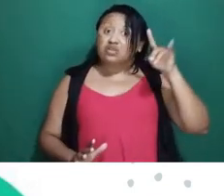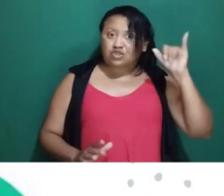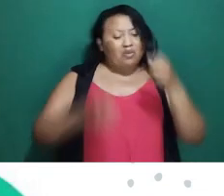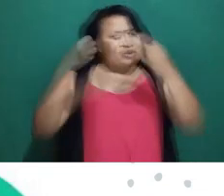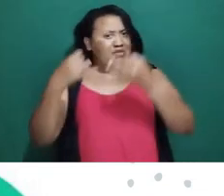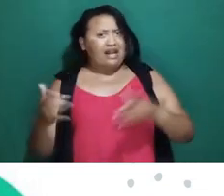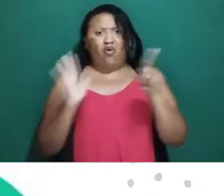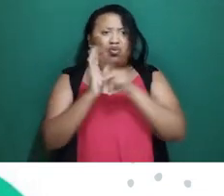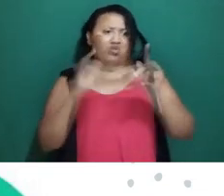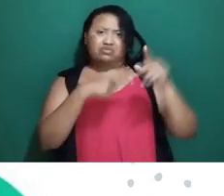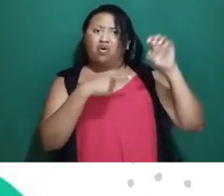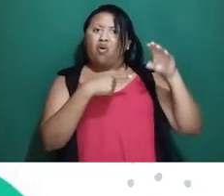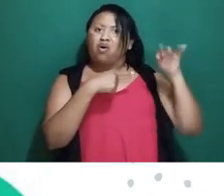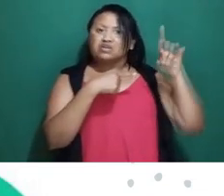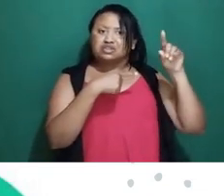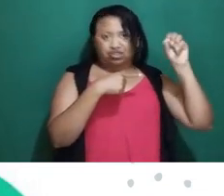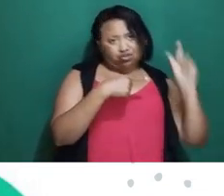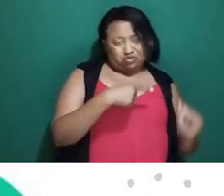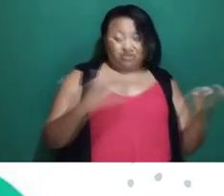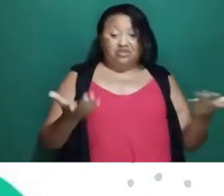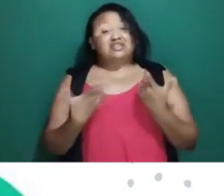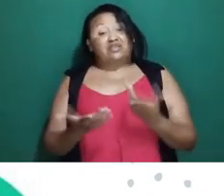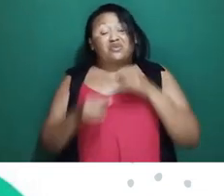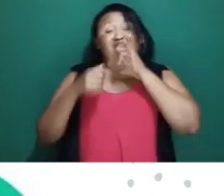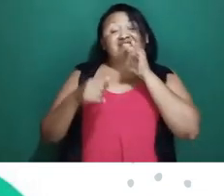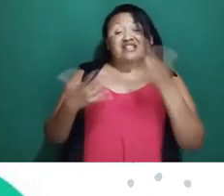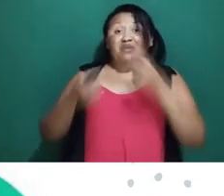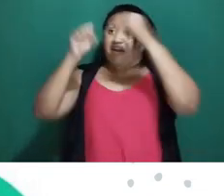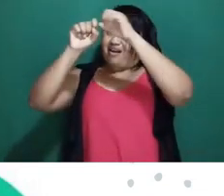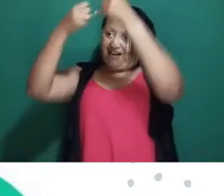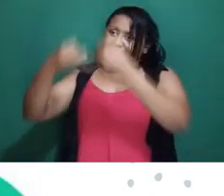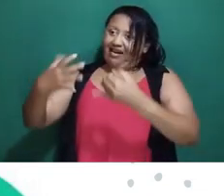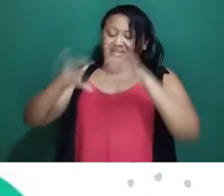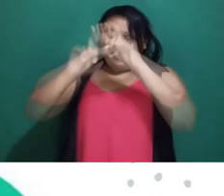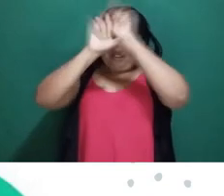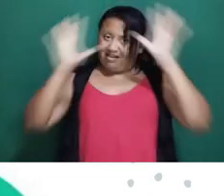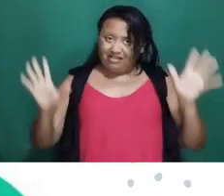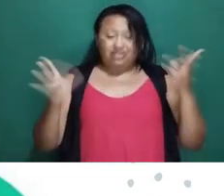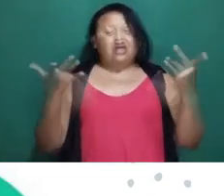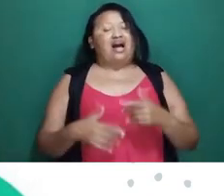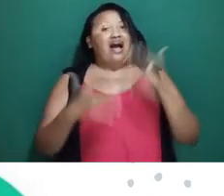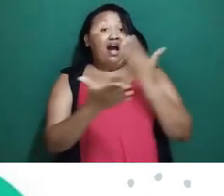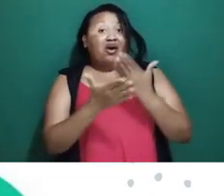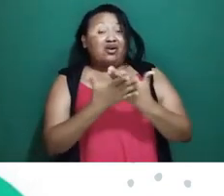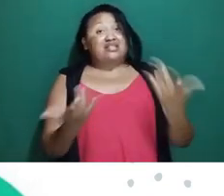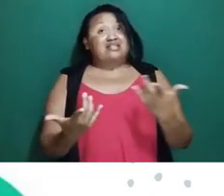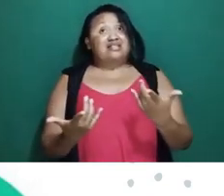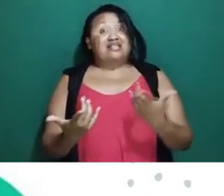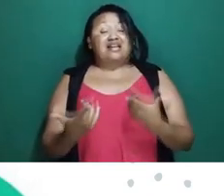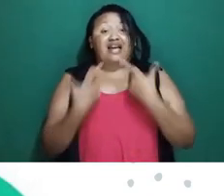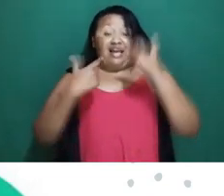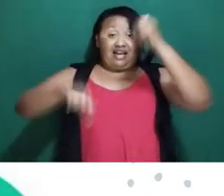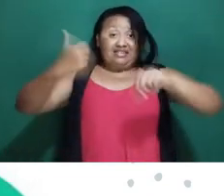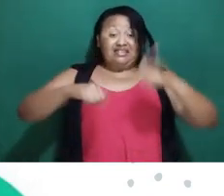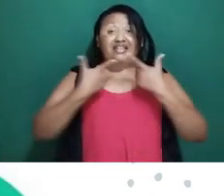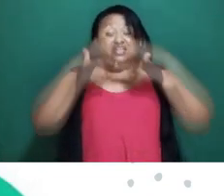ou seja né Para dar um exemplo bem claro uma aula de língua portuguesa de análise linguística por exemplo a gente usa a